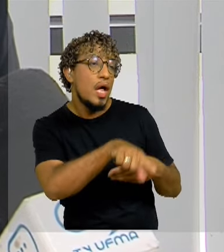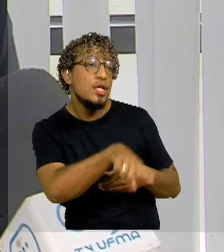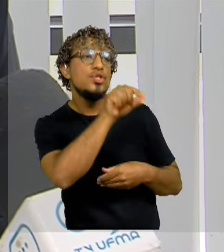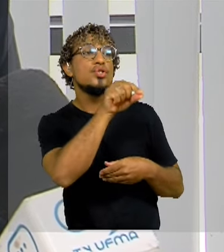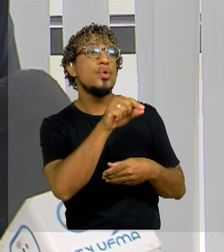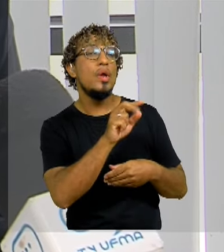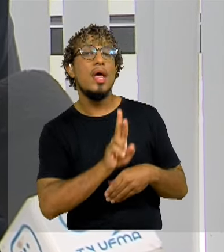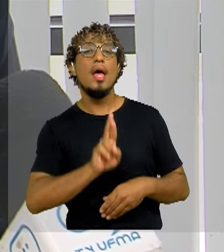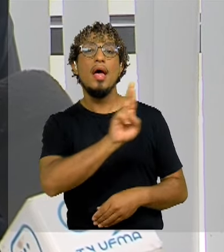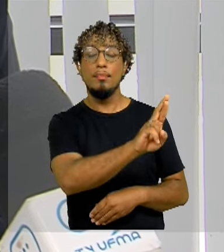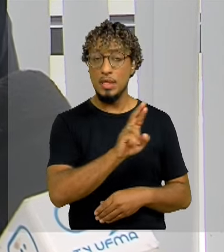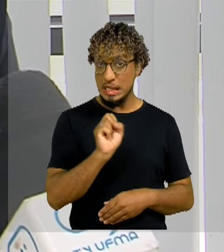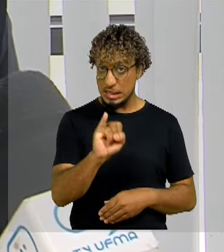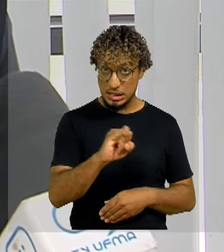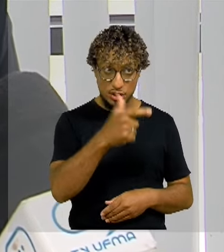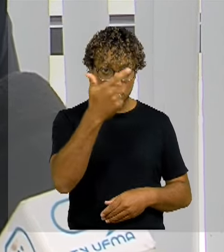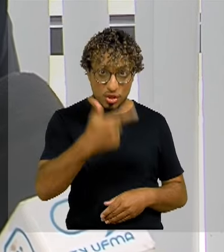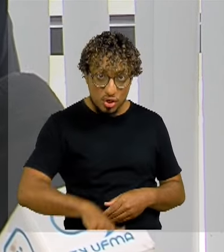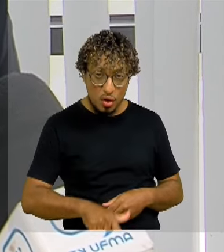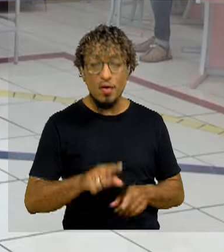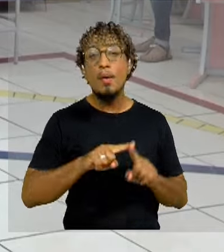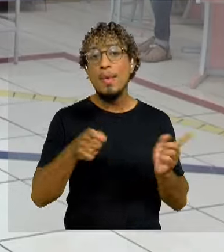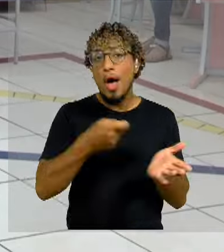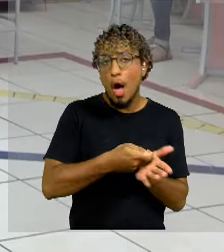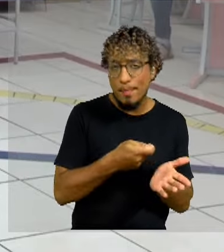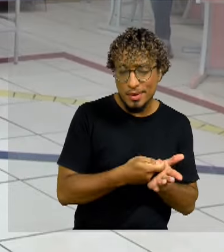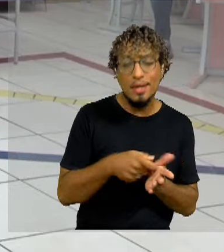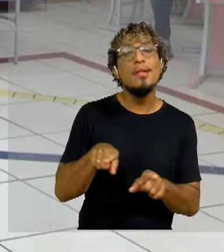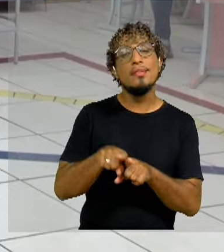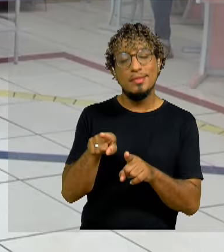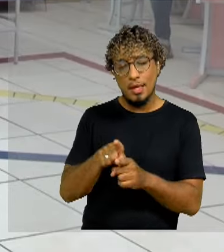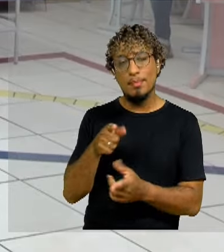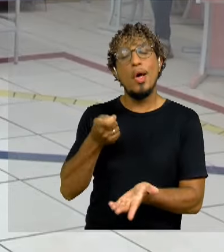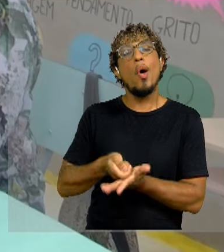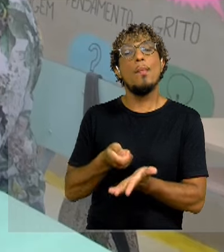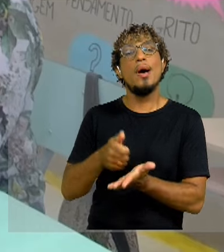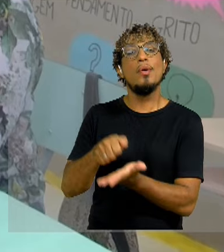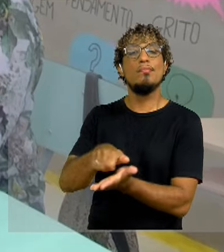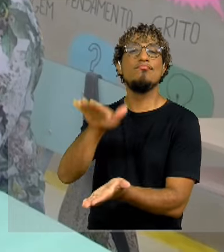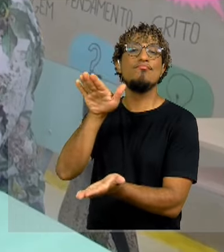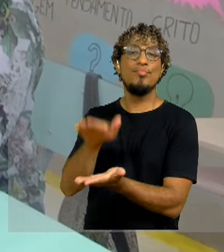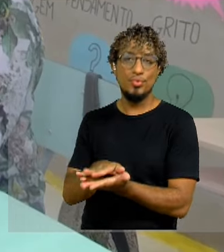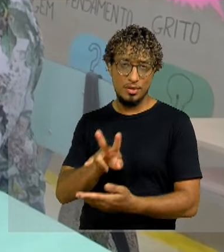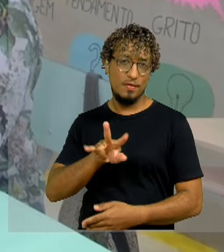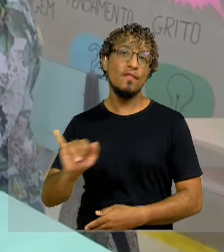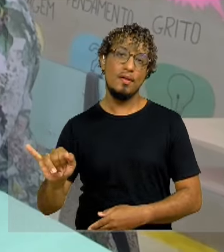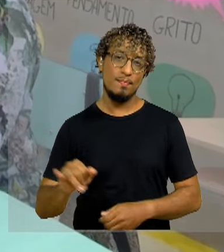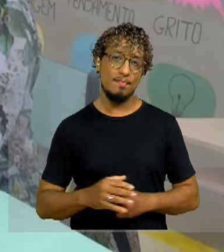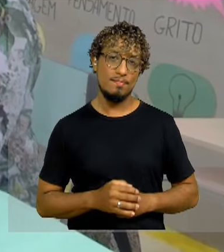governantes e ele não votando e por ser obrigatório o voto ele vai ficar também eh com obrigatoriedade de pagar uma multa uhum